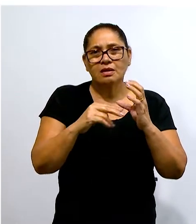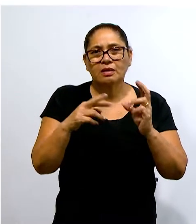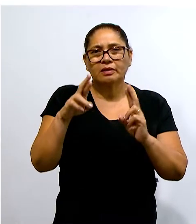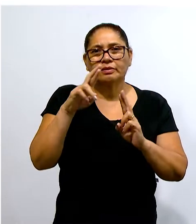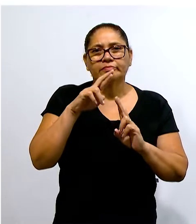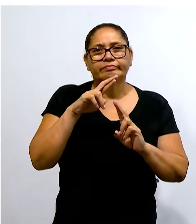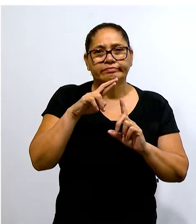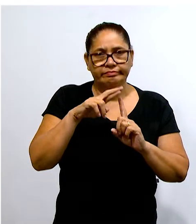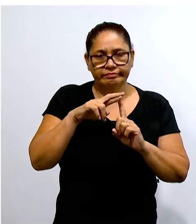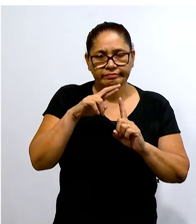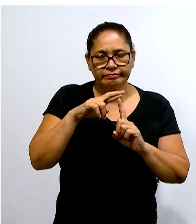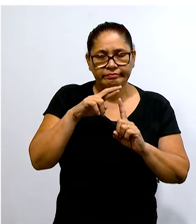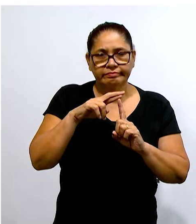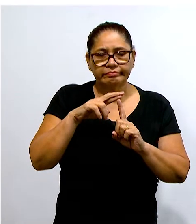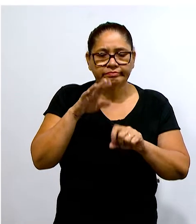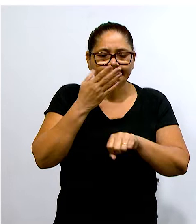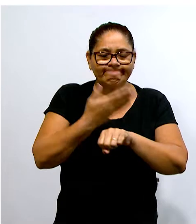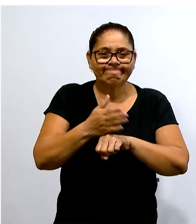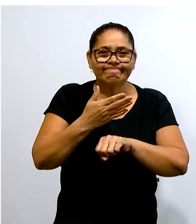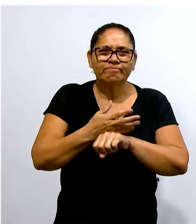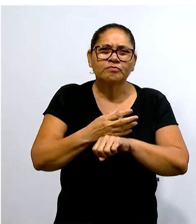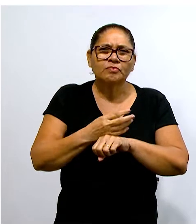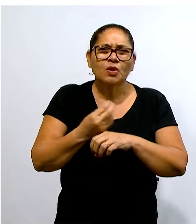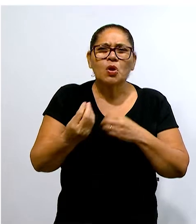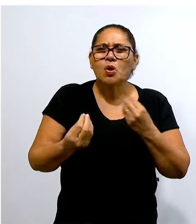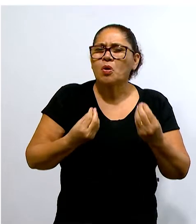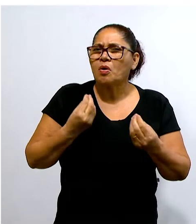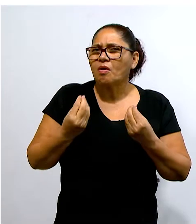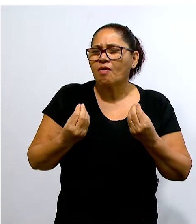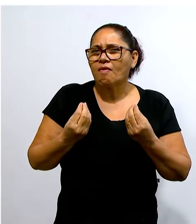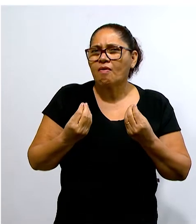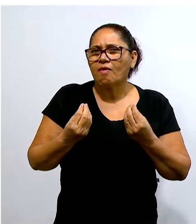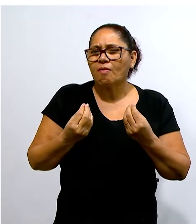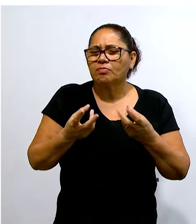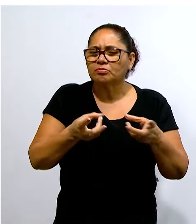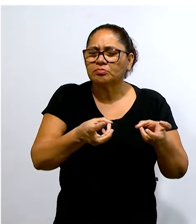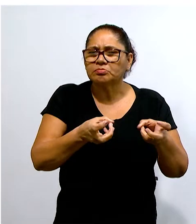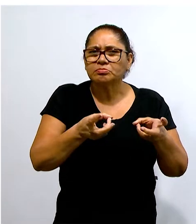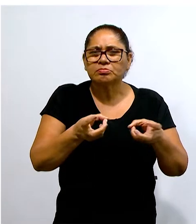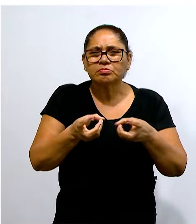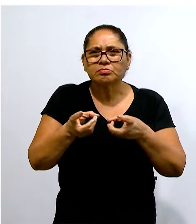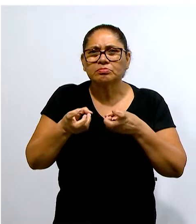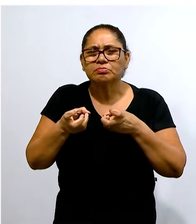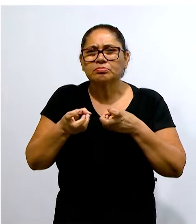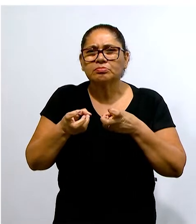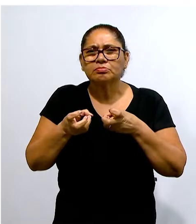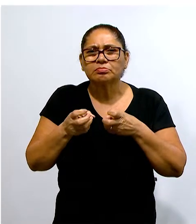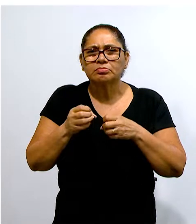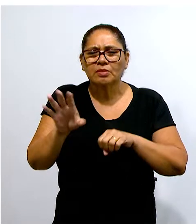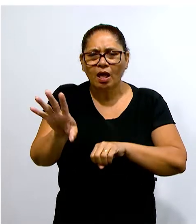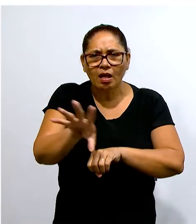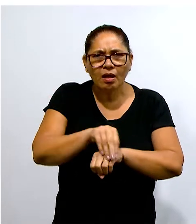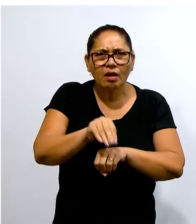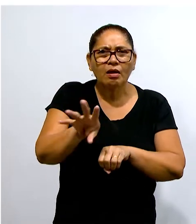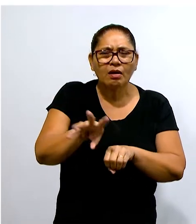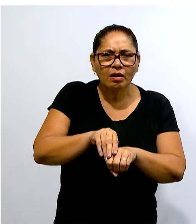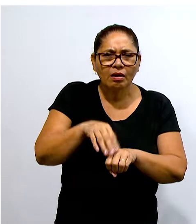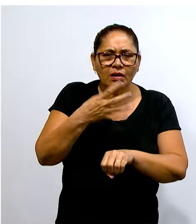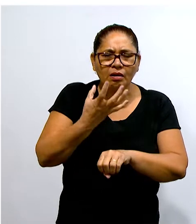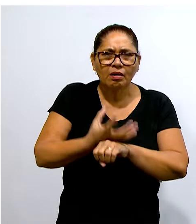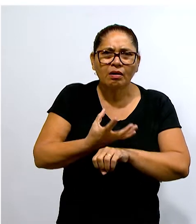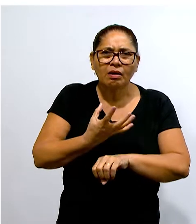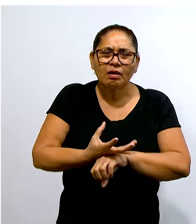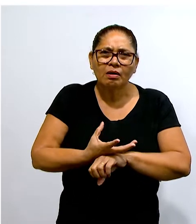de análise da nossa prática. Como é que eu estou concebendo o conhecimento dentro das minhas